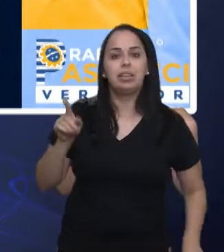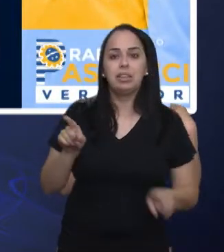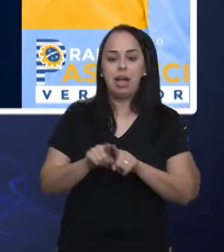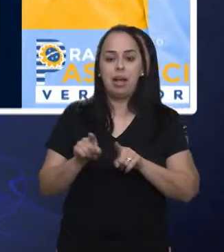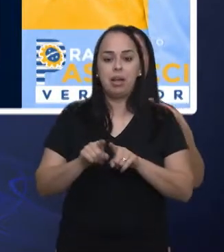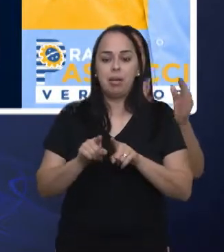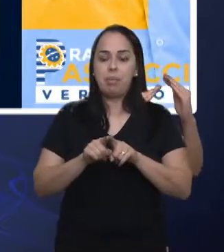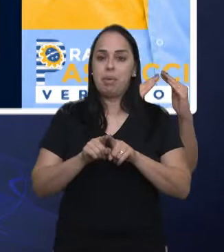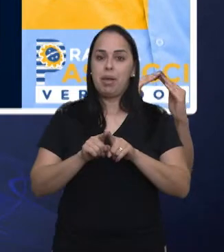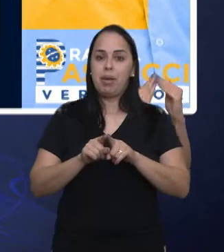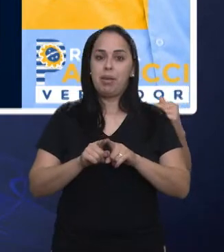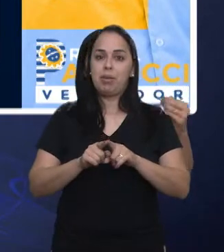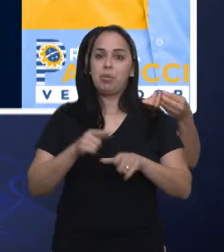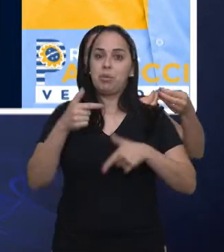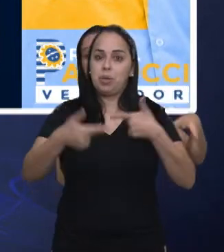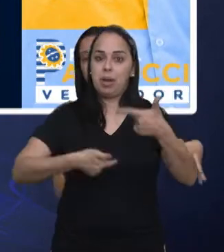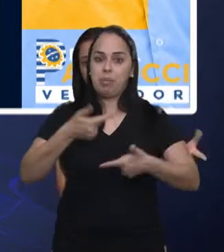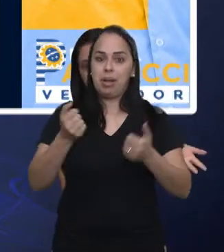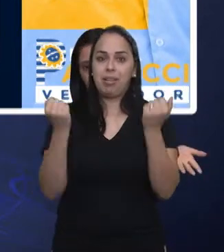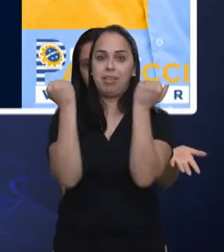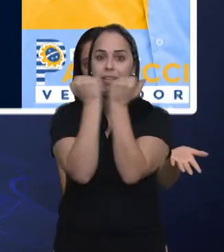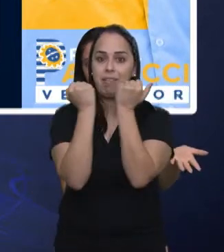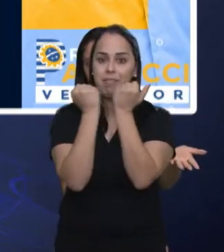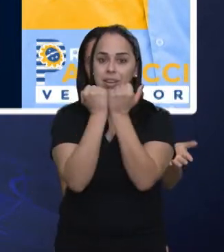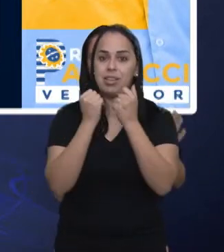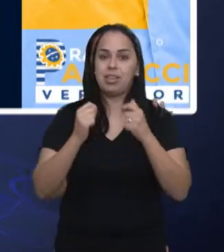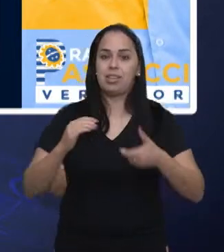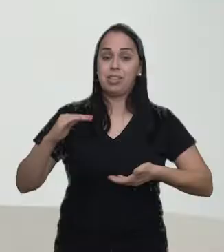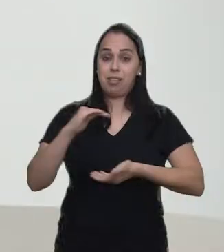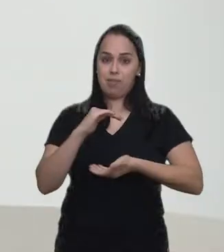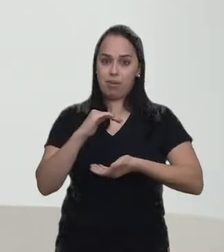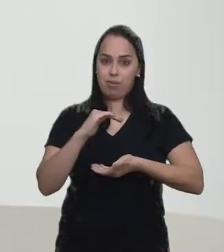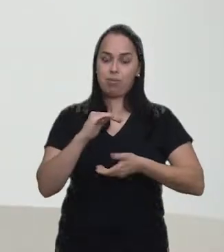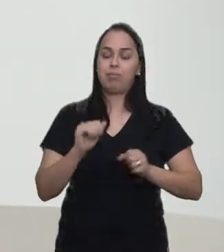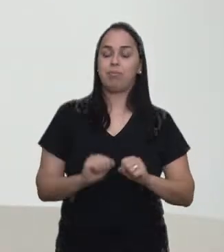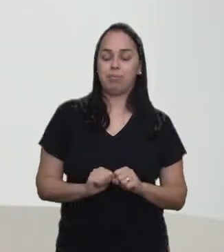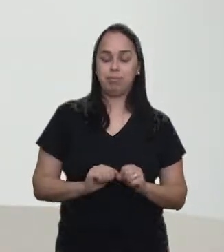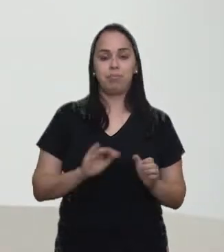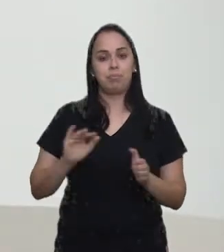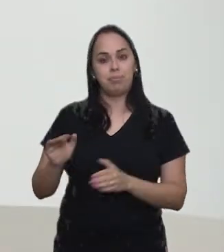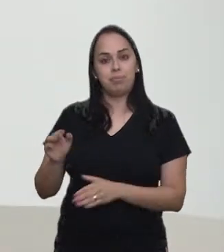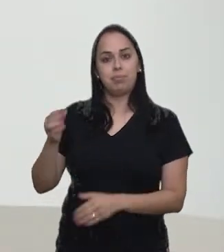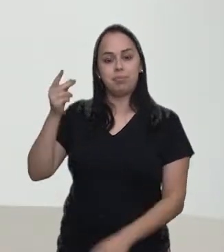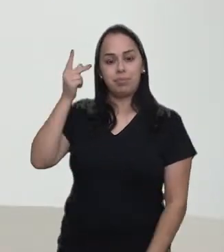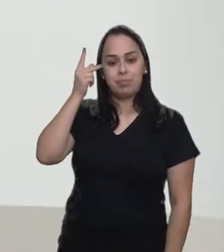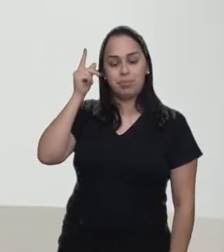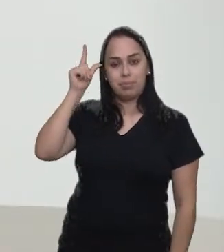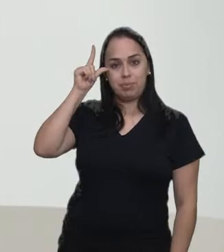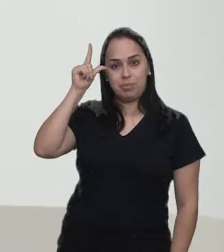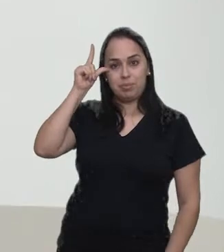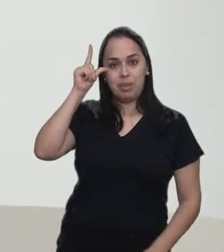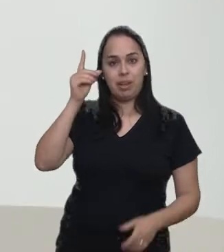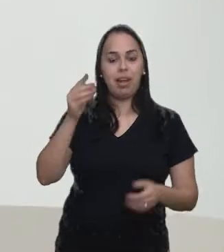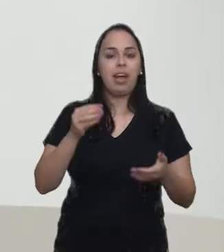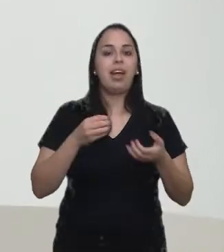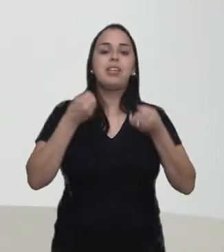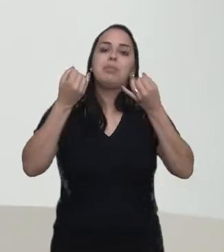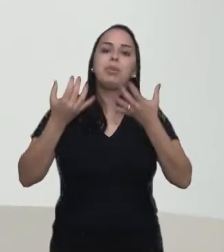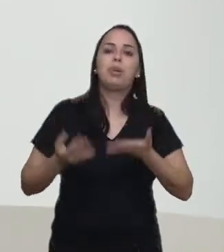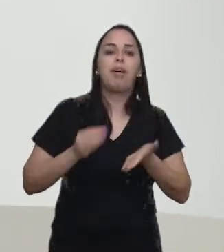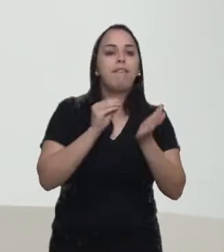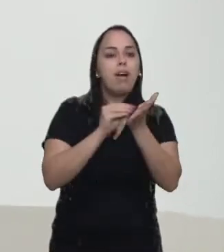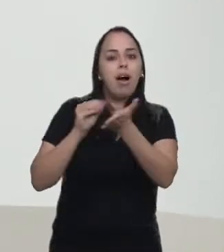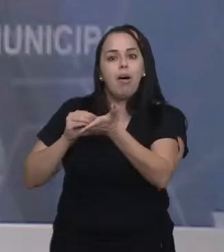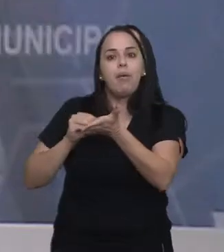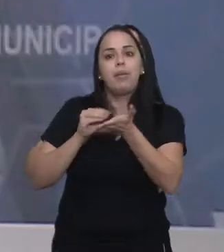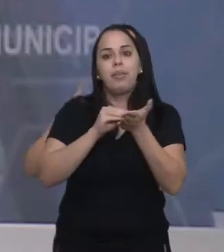também destacou o trabalho da Defesa Civil nessa época de chuvas. Já o vereador Lino Bispo apontou problemas de falta d'água na